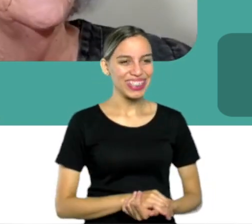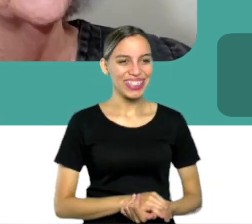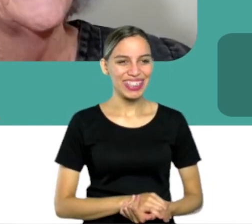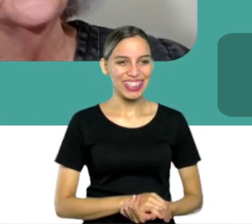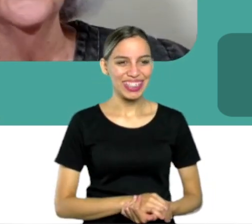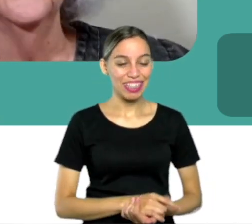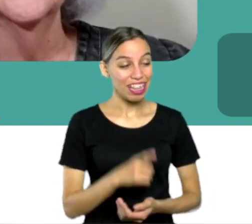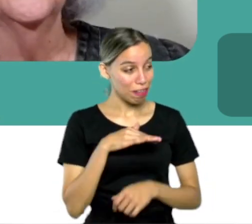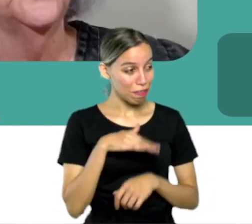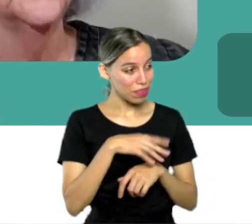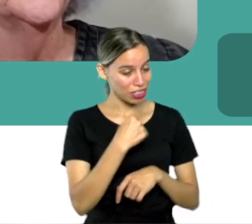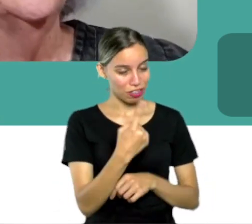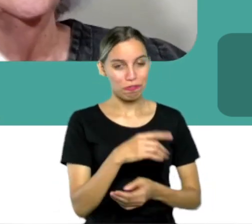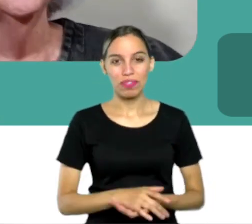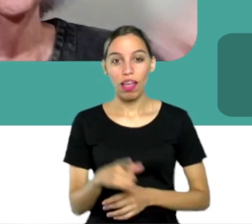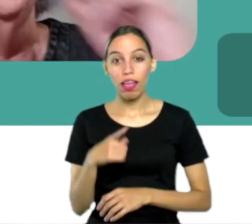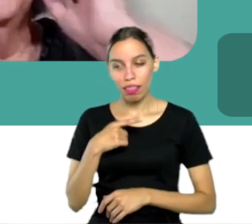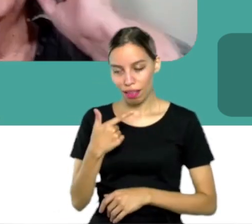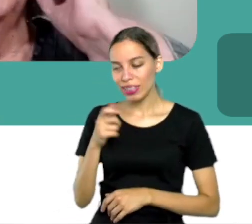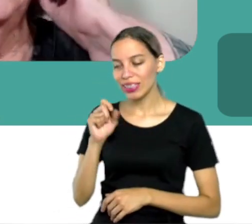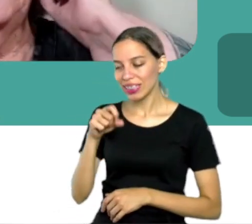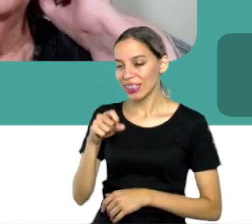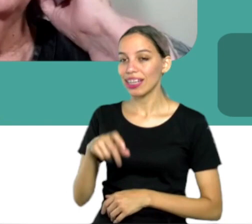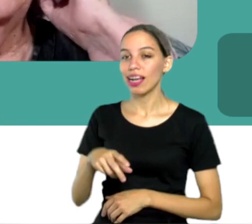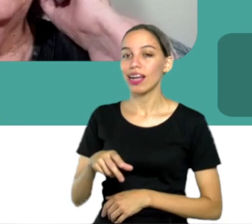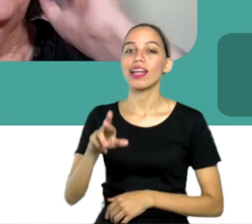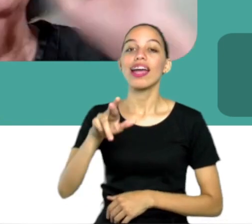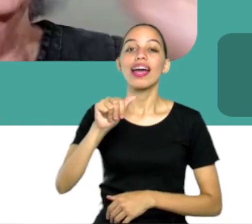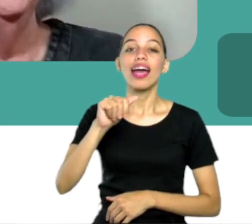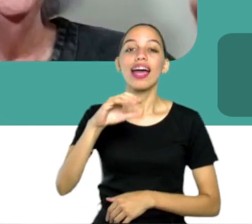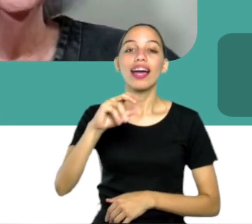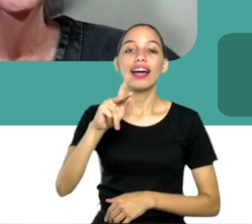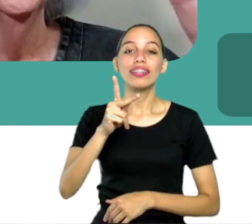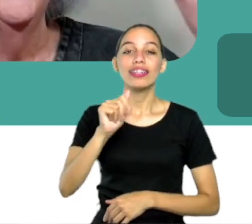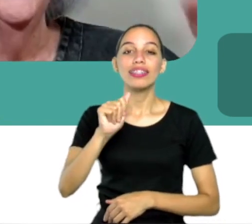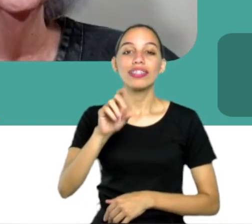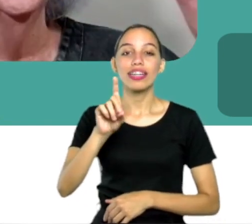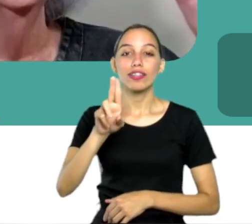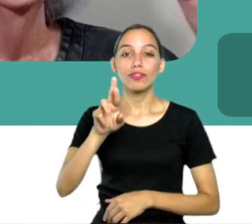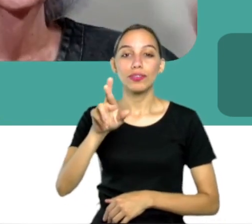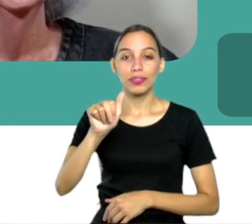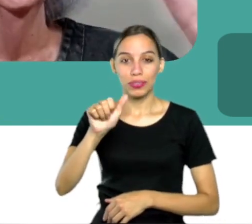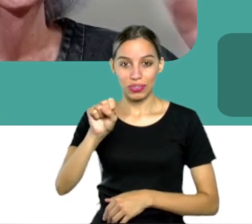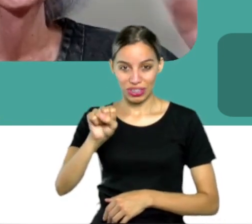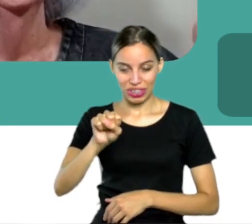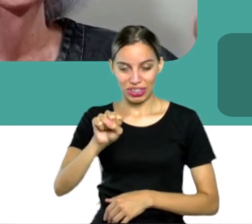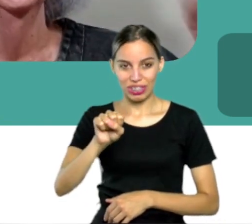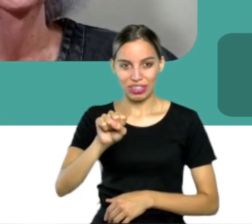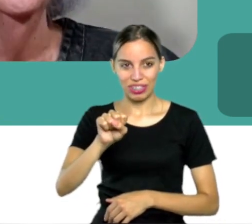aqui rachaduras. Eu gosto, isso que eu te falei de brincar com as palavras. Rachaduras.